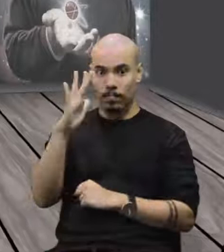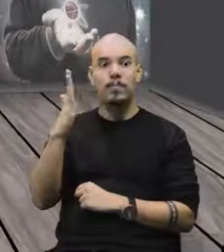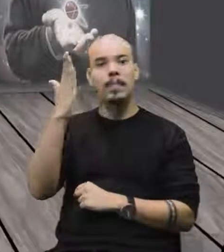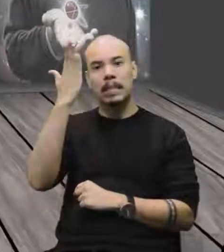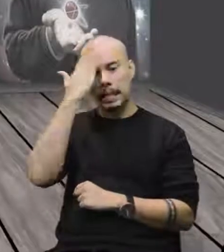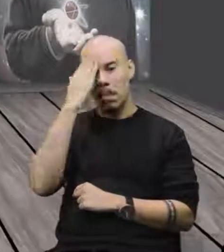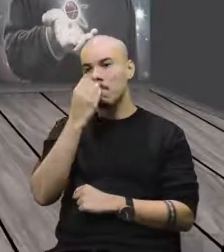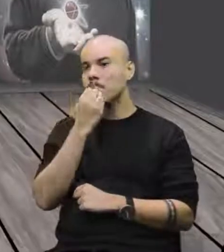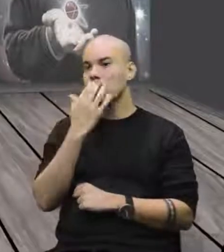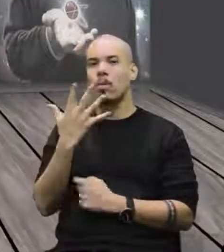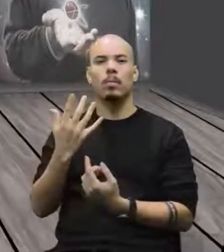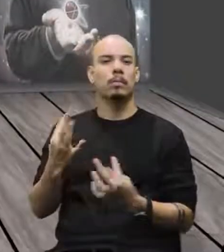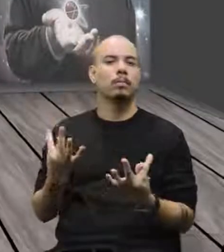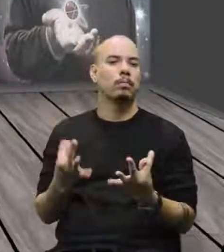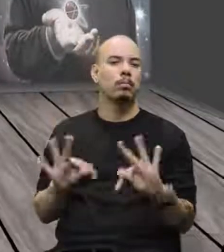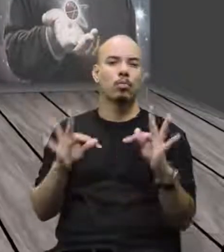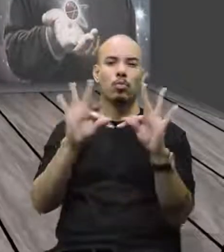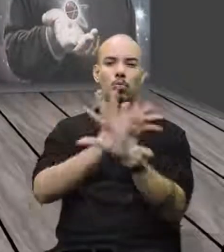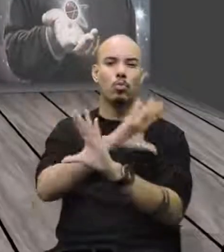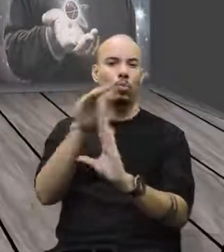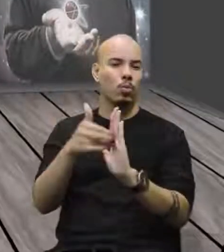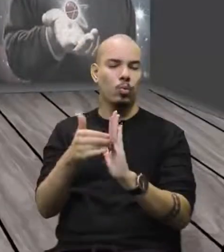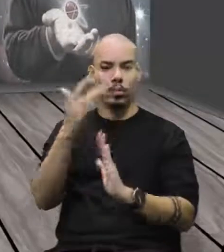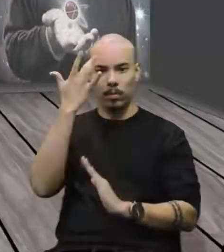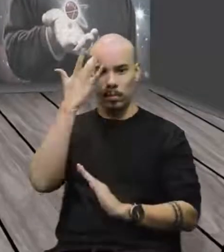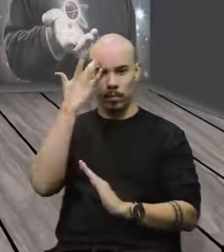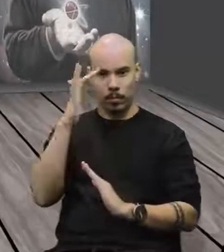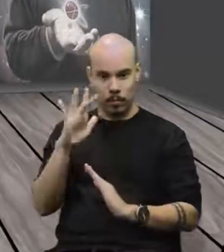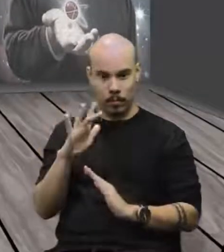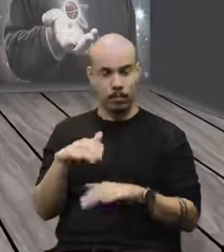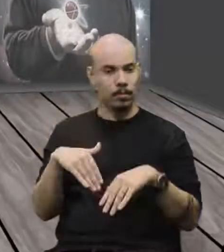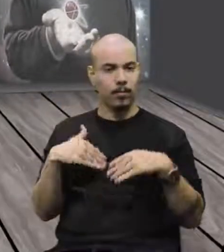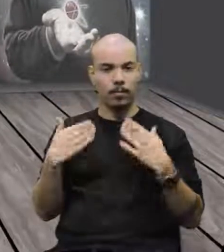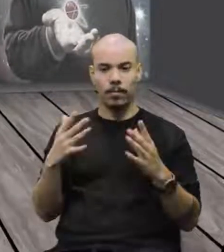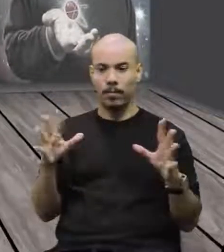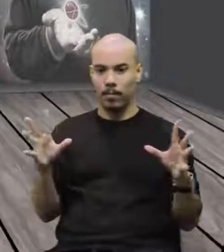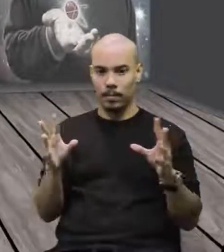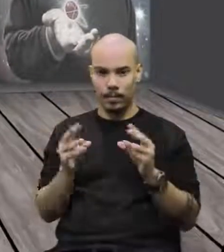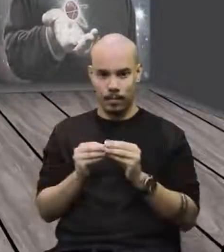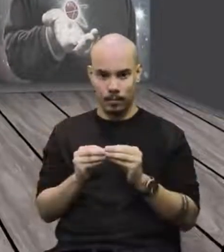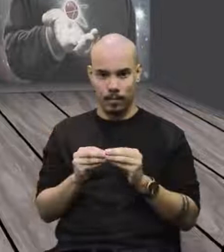celular é bom, mas não sabe de onde veio toda essa tecnologia, né? Então,